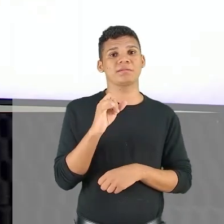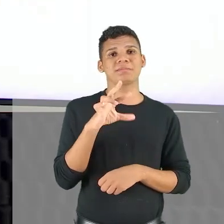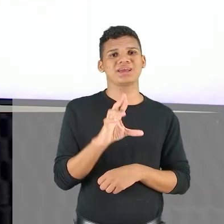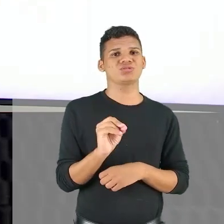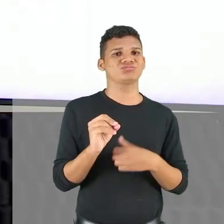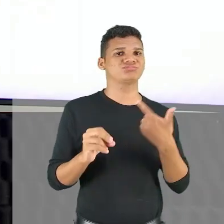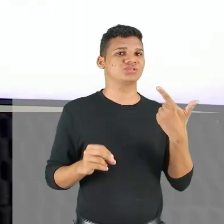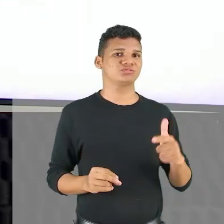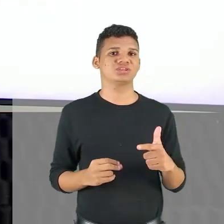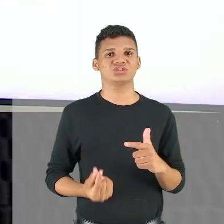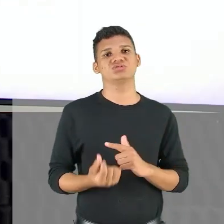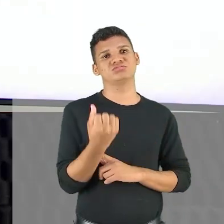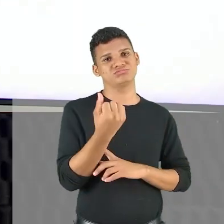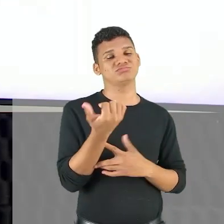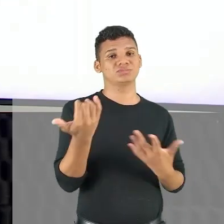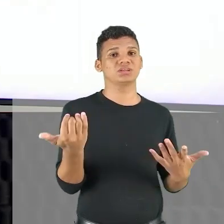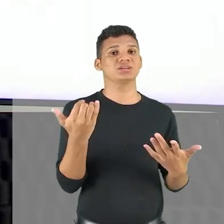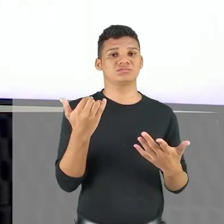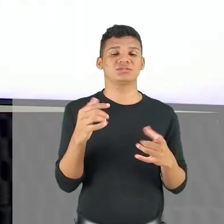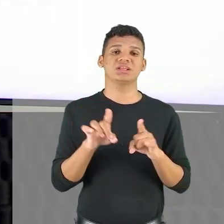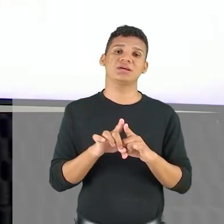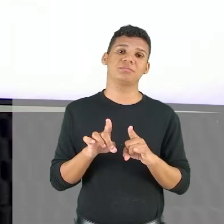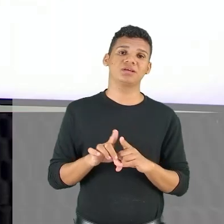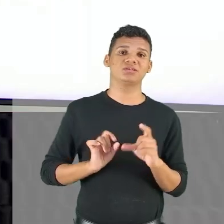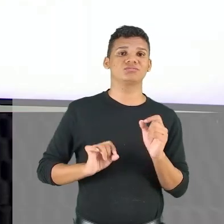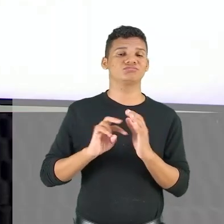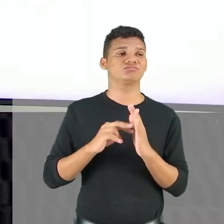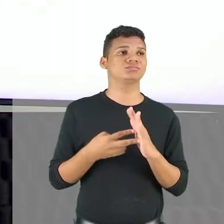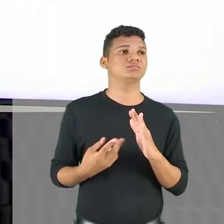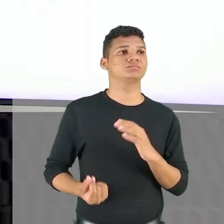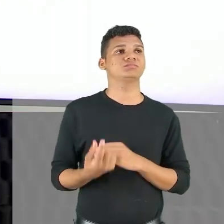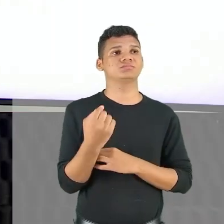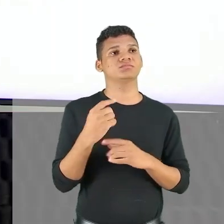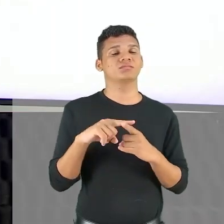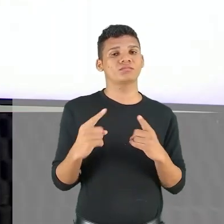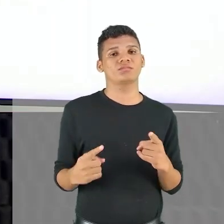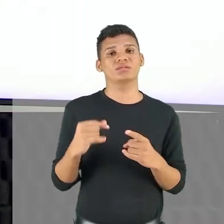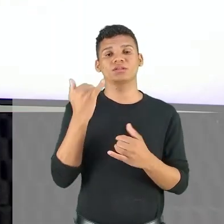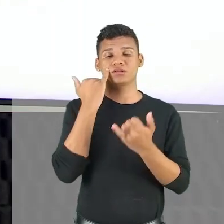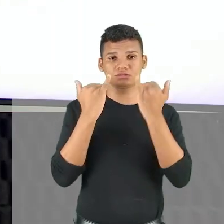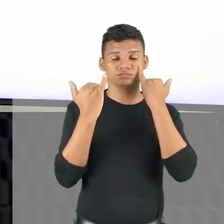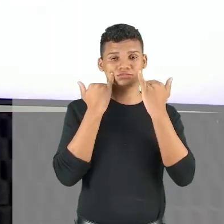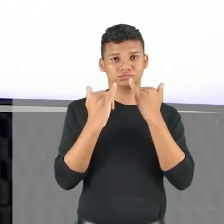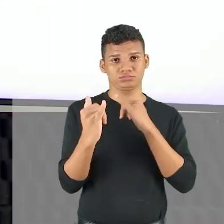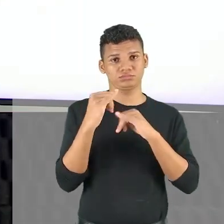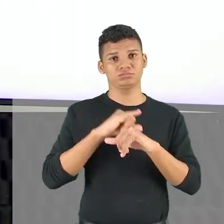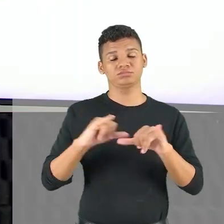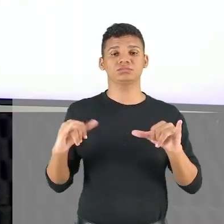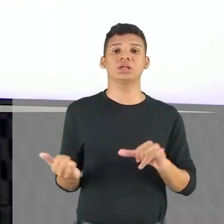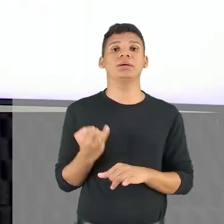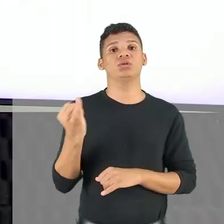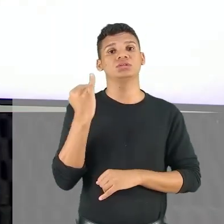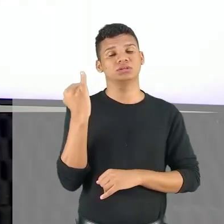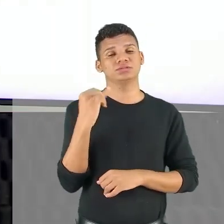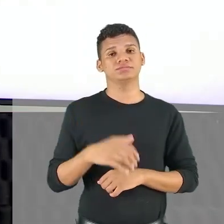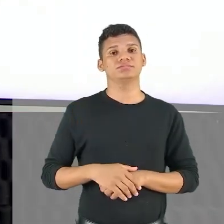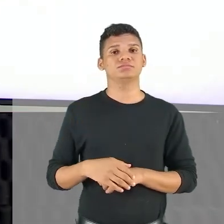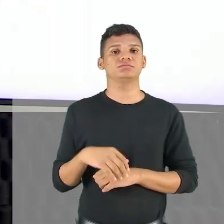tengo dinero. Sin embargo, pero, aunque no tengo dinero. Aunque é outra informação importante para vocês.